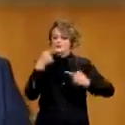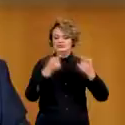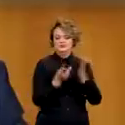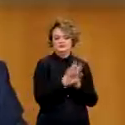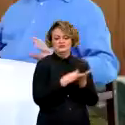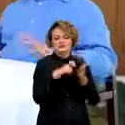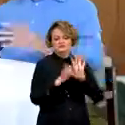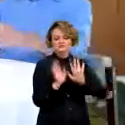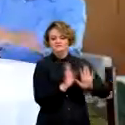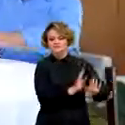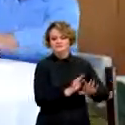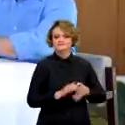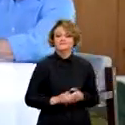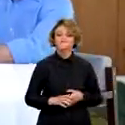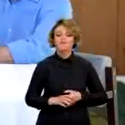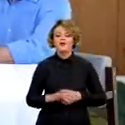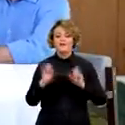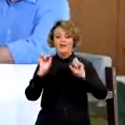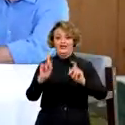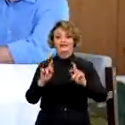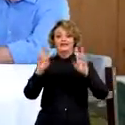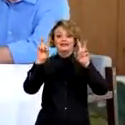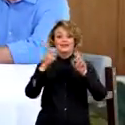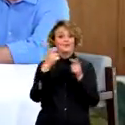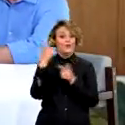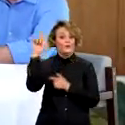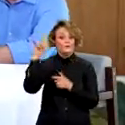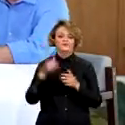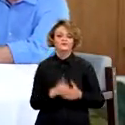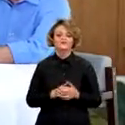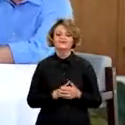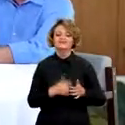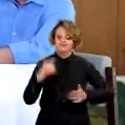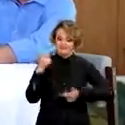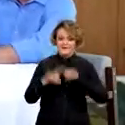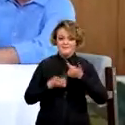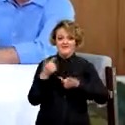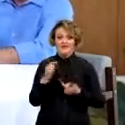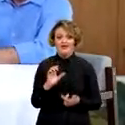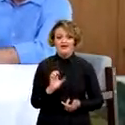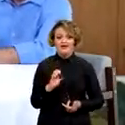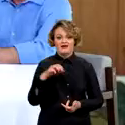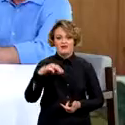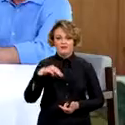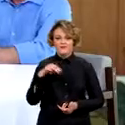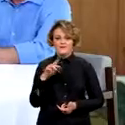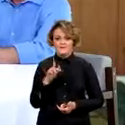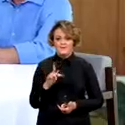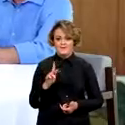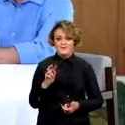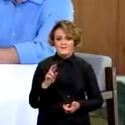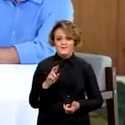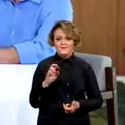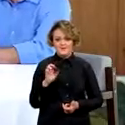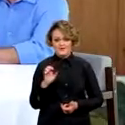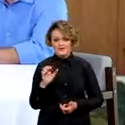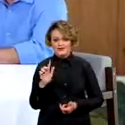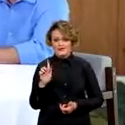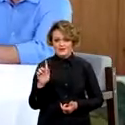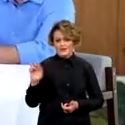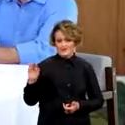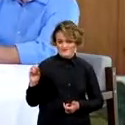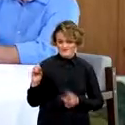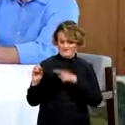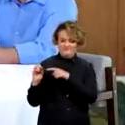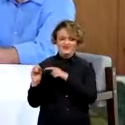país. Então vamos mudar de assunto, porque é um assunto de emprego, que é um assunto que também na semana passada se tocou nessa coisa do Conselho